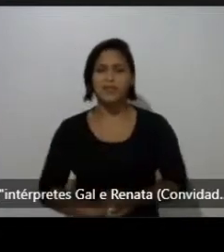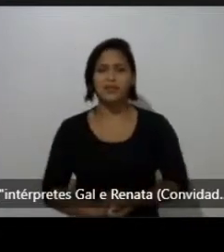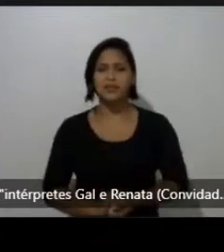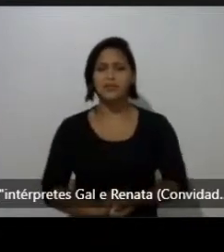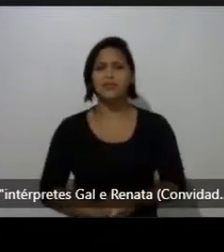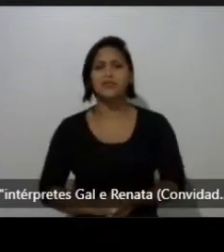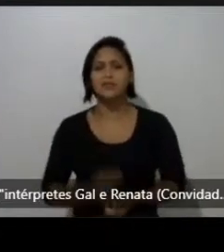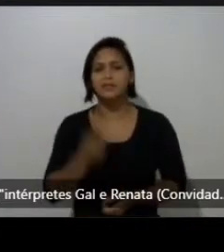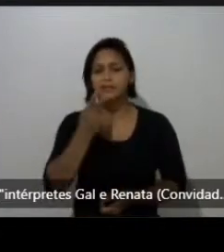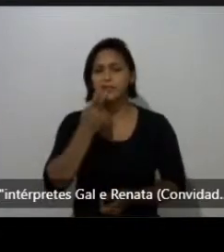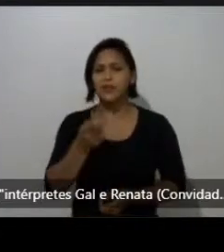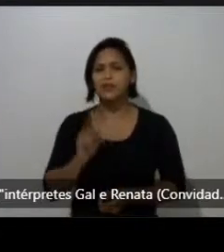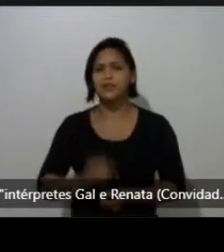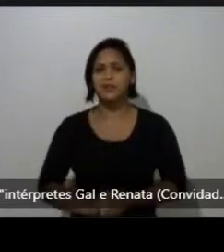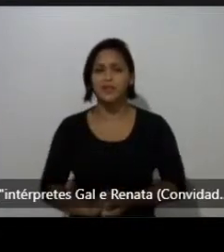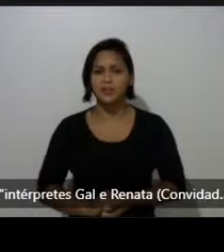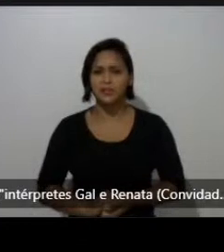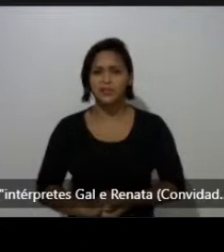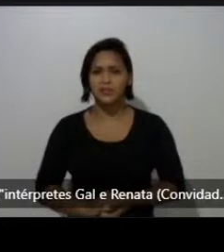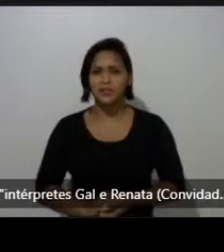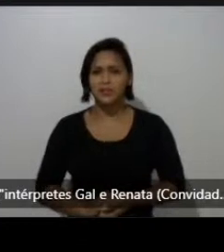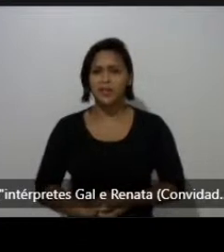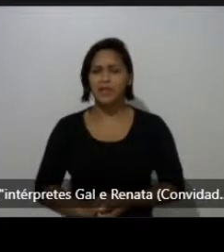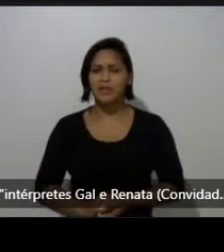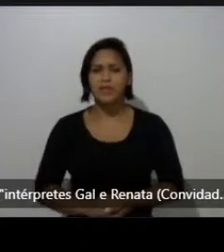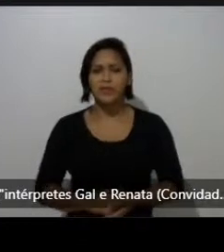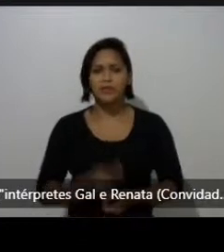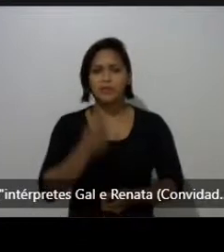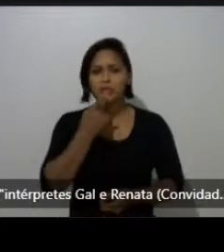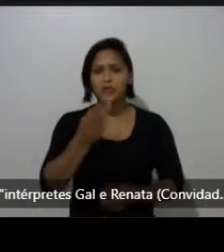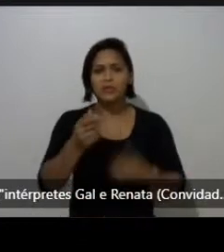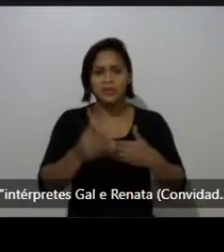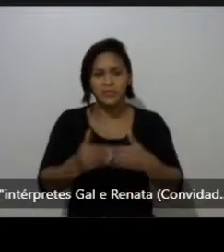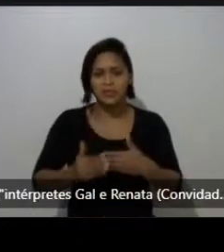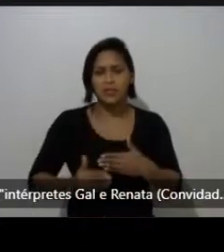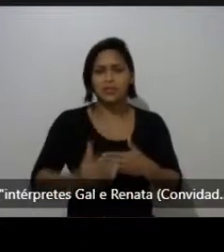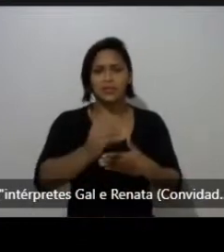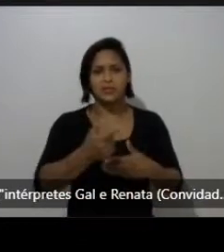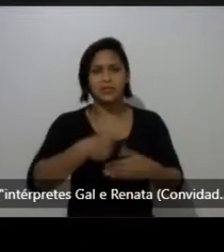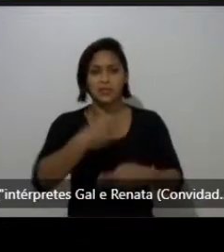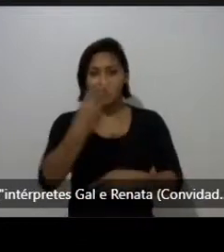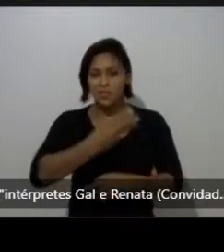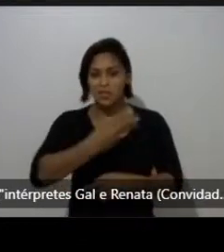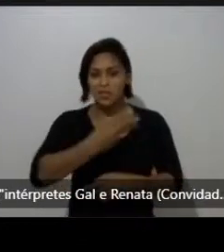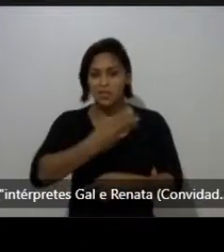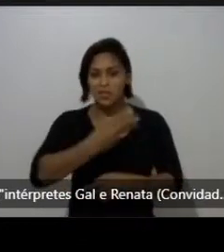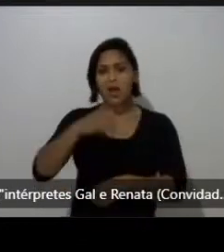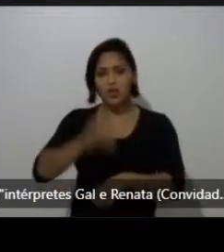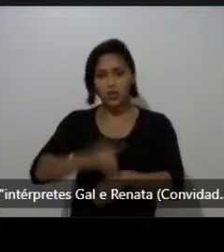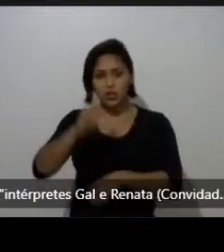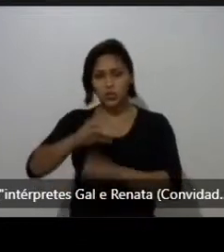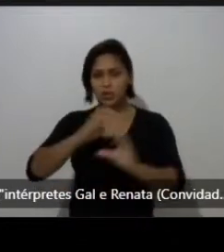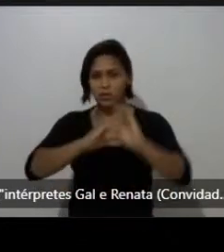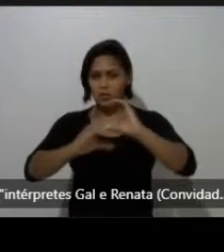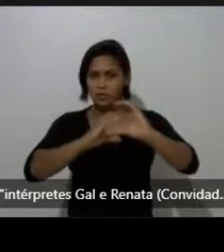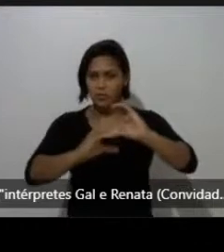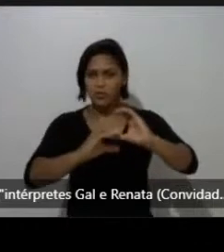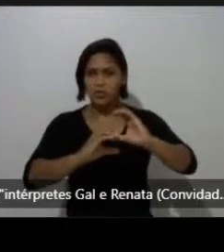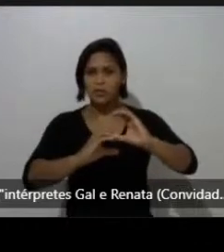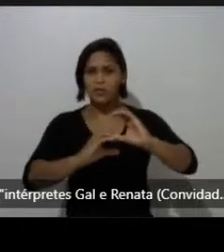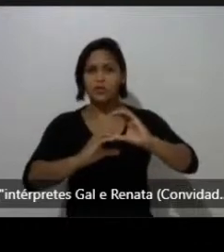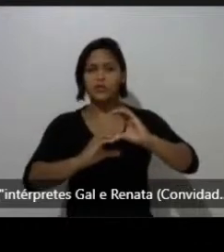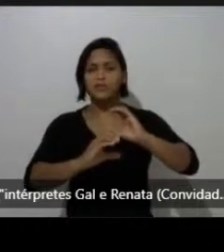na Faculdade de Arquitetura e Urbanismo. A minha formação, ainda que eu tenha feito mestrado, né, doutorado na comunicação, eu